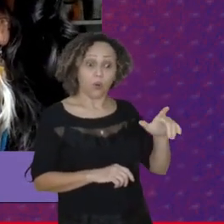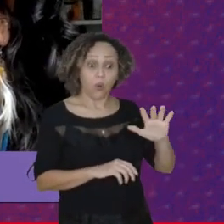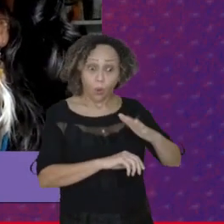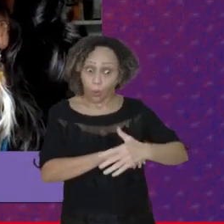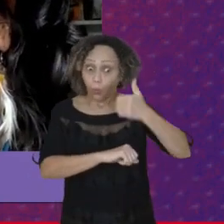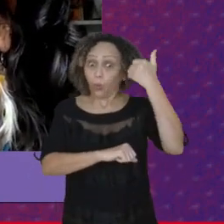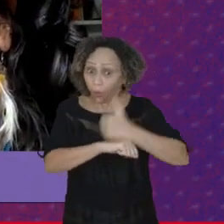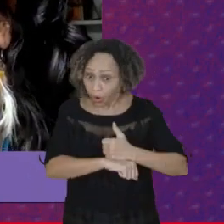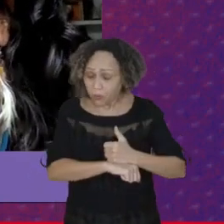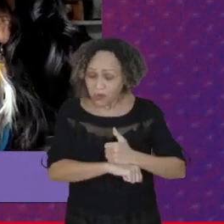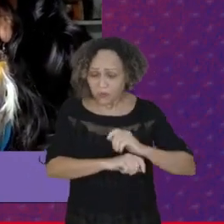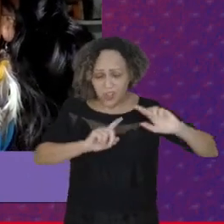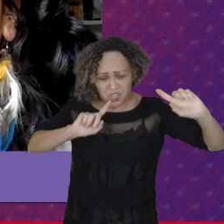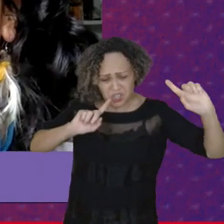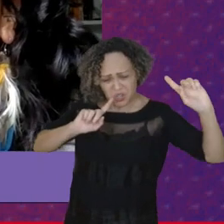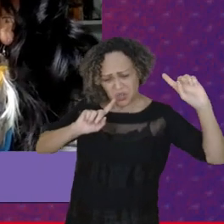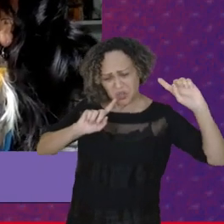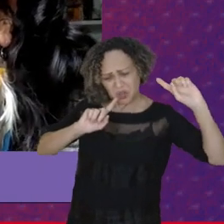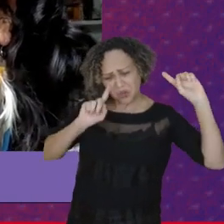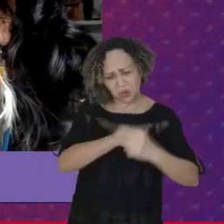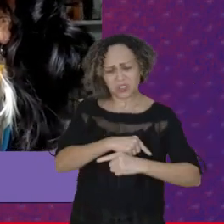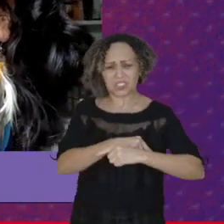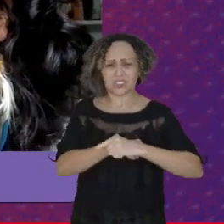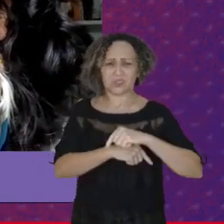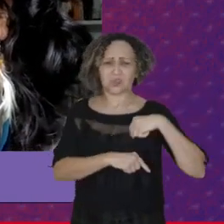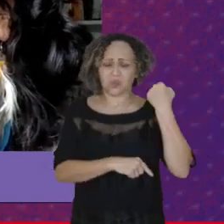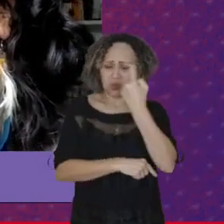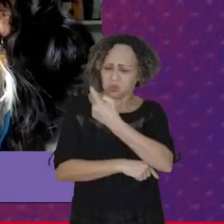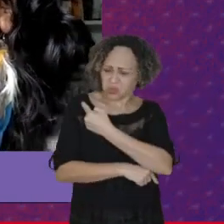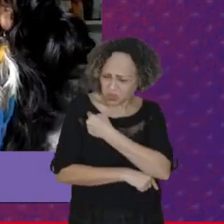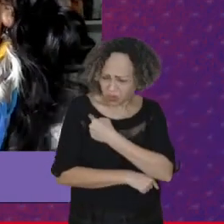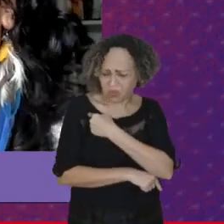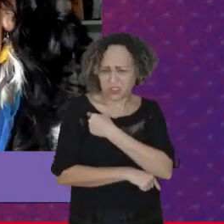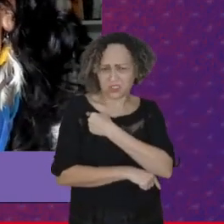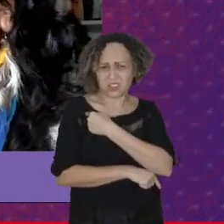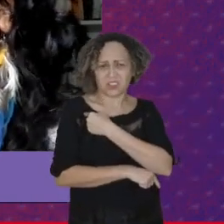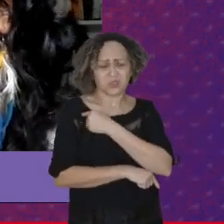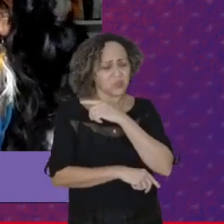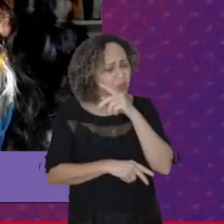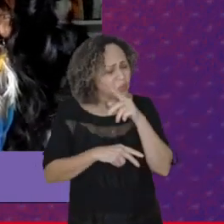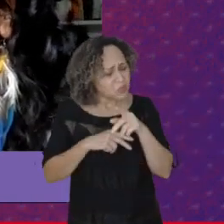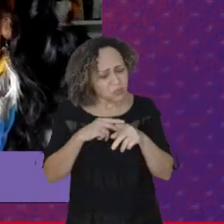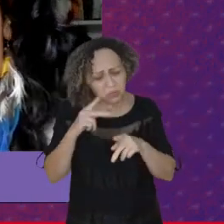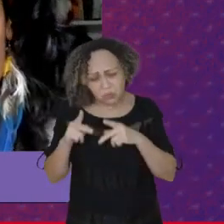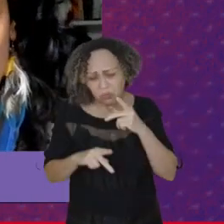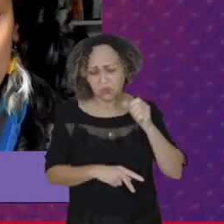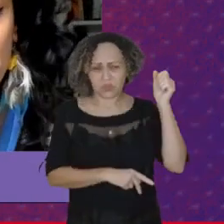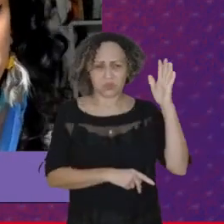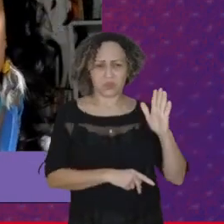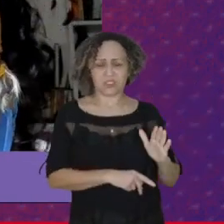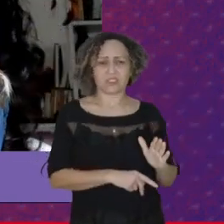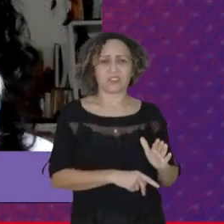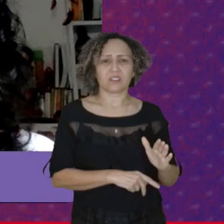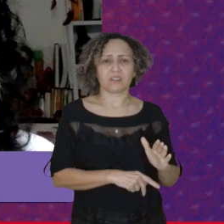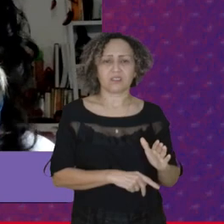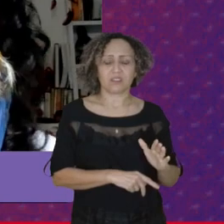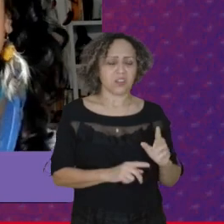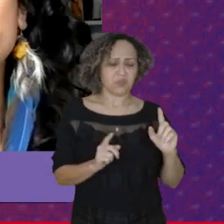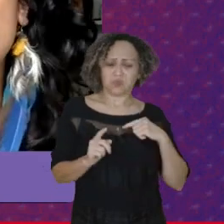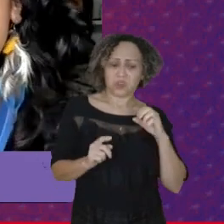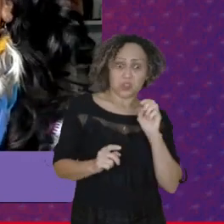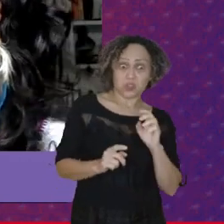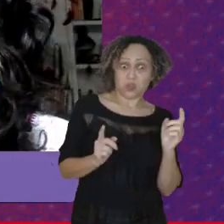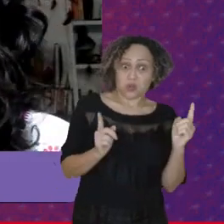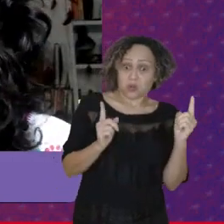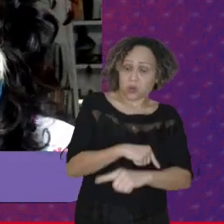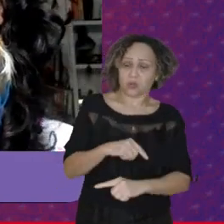né? Não contra o povo brasileiro, contra os povos do Brasil também, contra todas nós, não apenas contra a presidenta Dilma, que